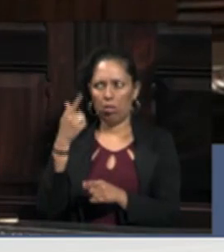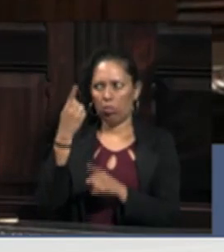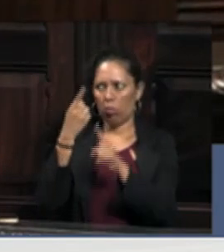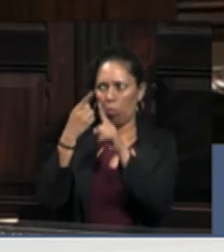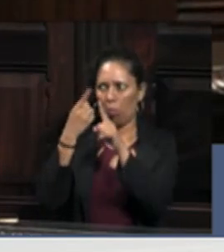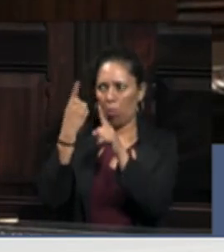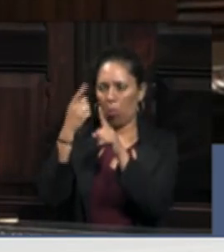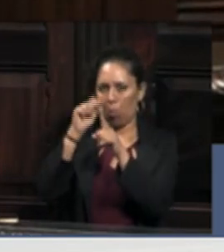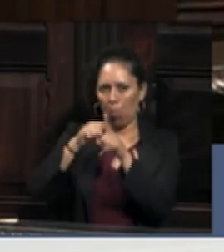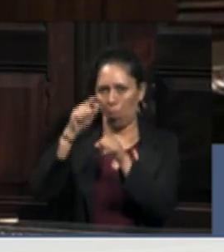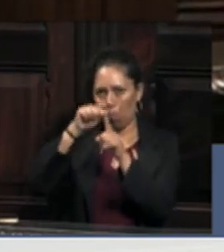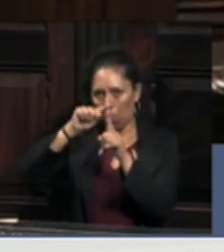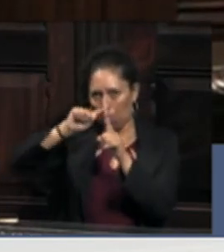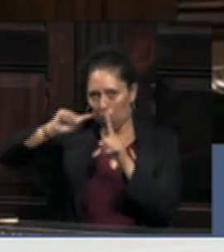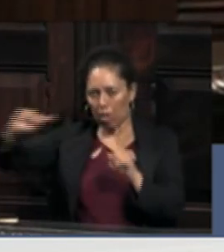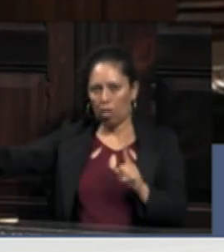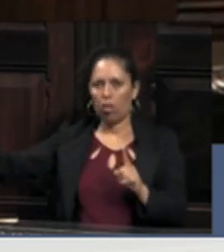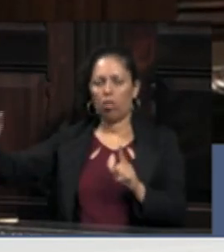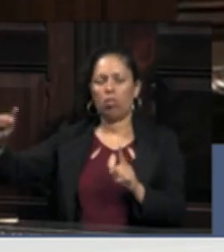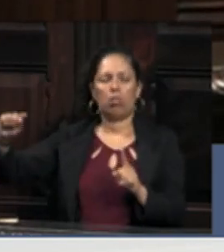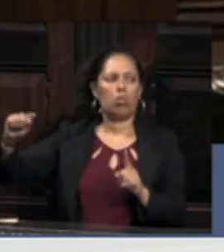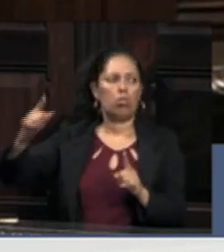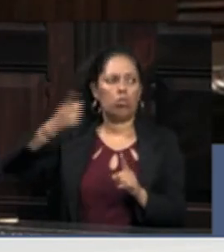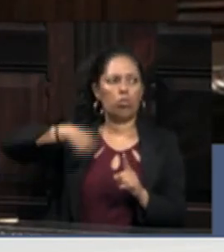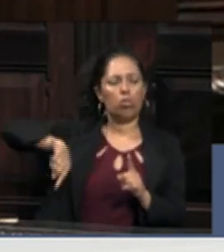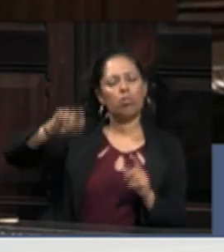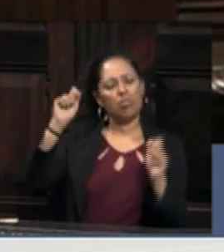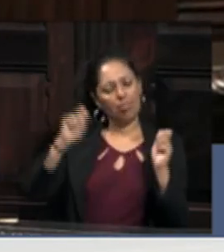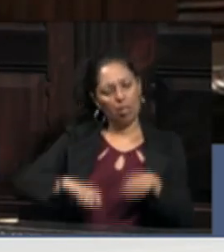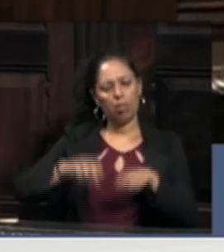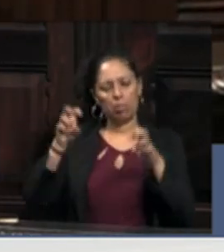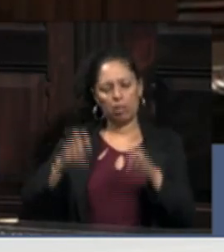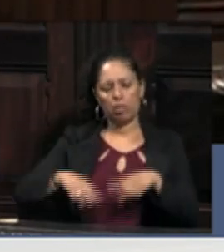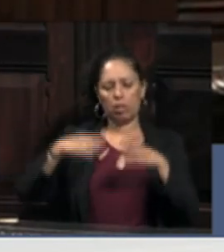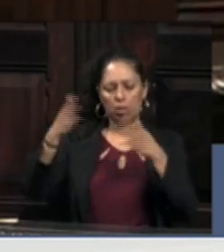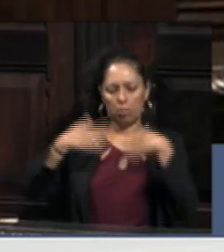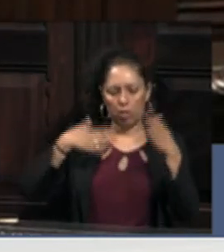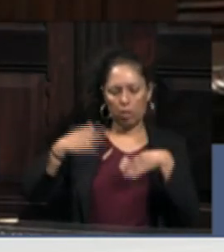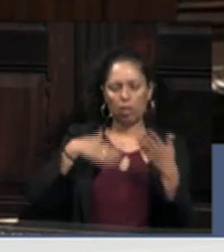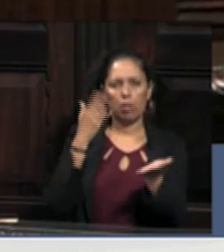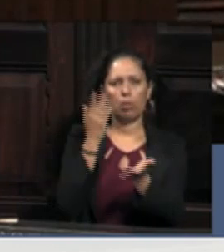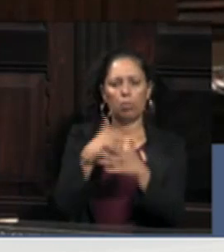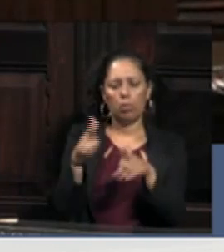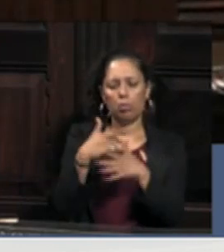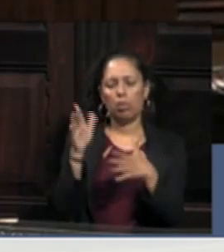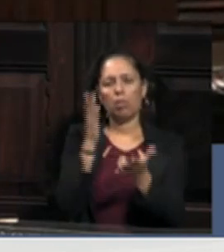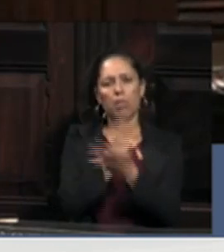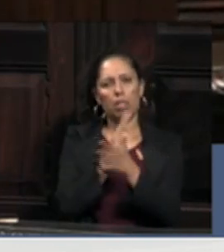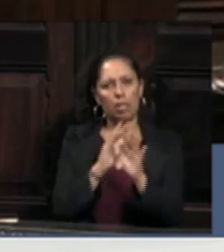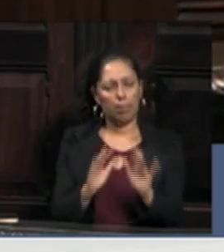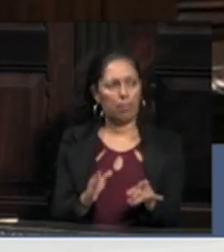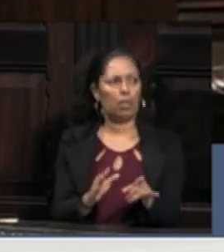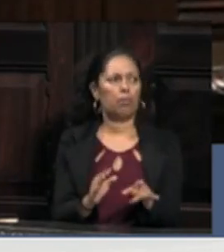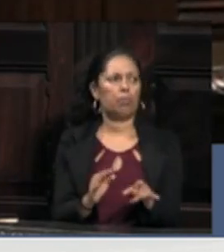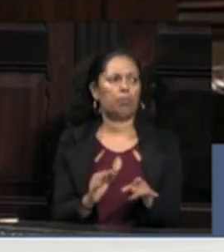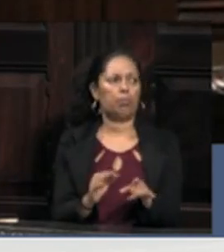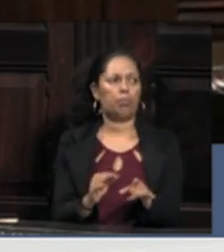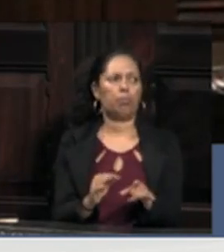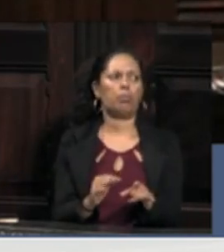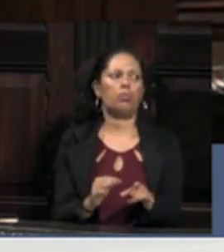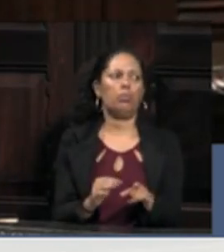de trabalho até o final da legislatura. Acho que dá para resolver, equacionar esse problema, esse dilema, esse nó que ficou